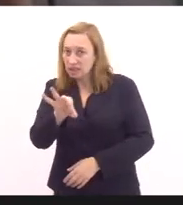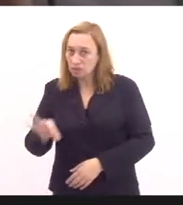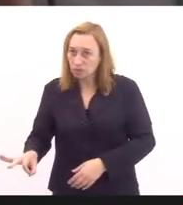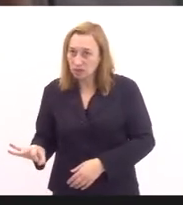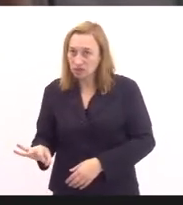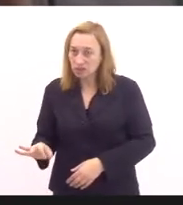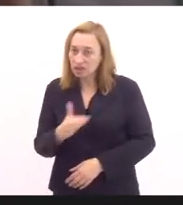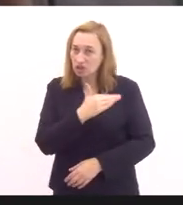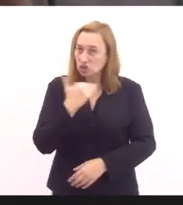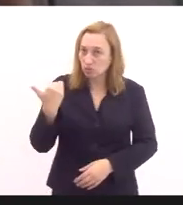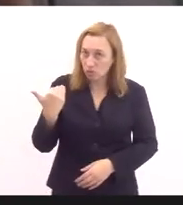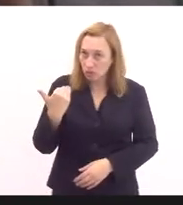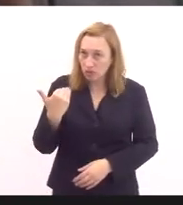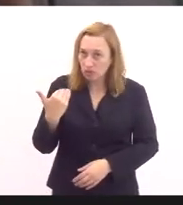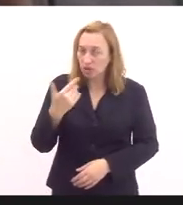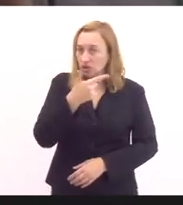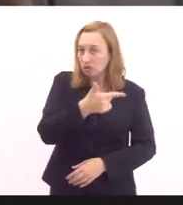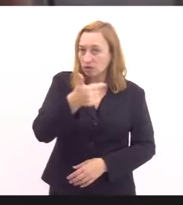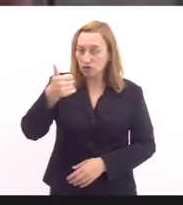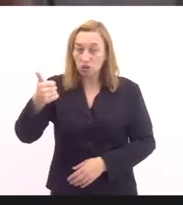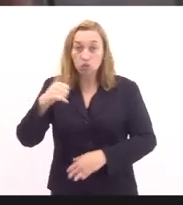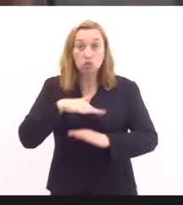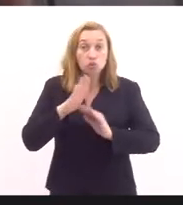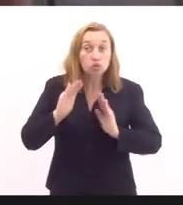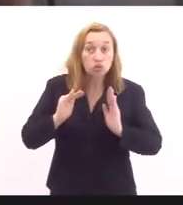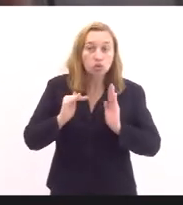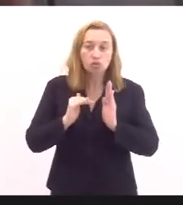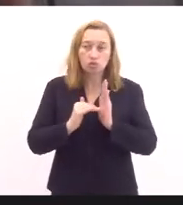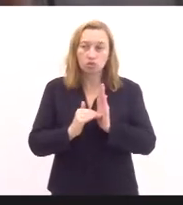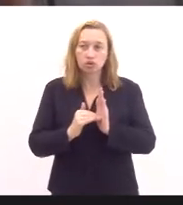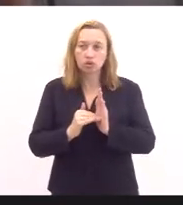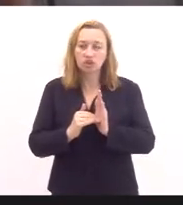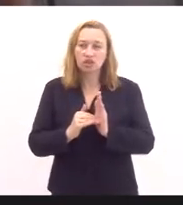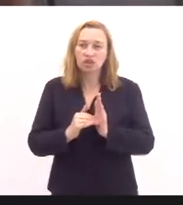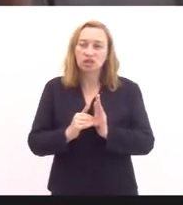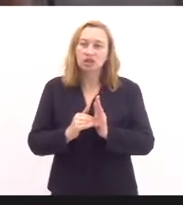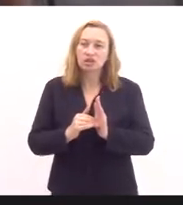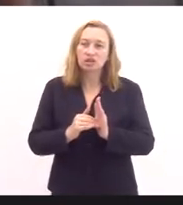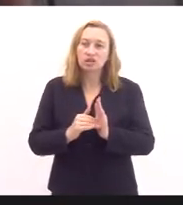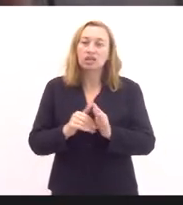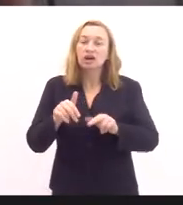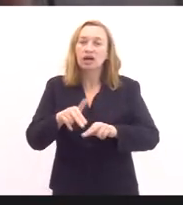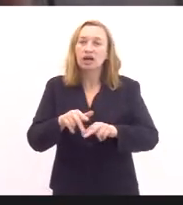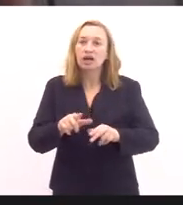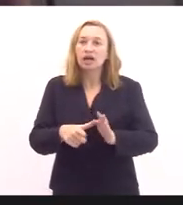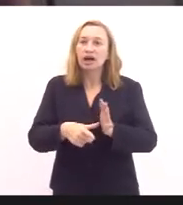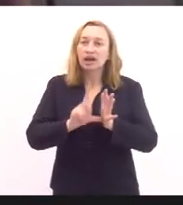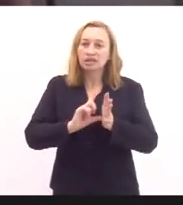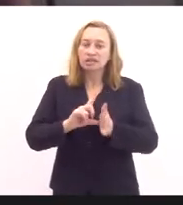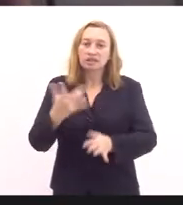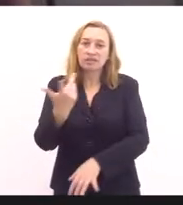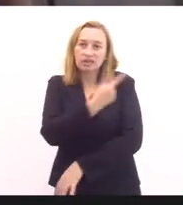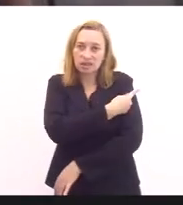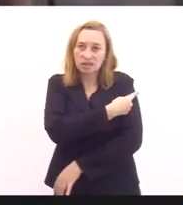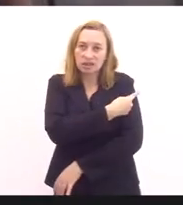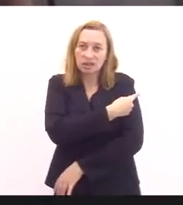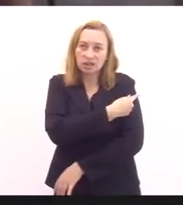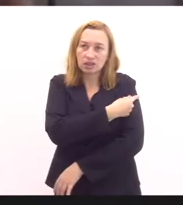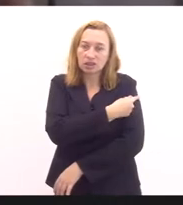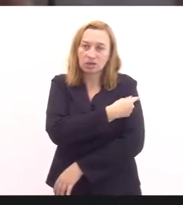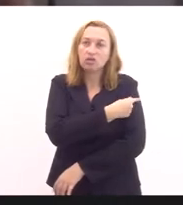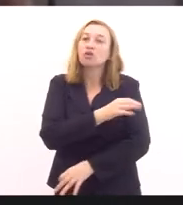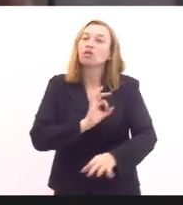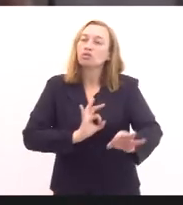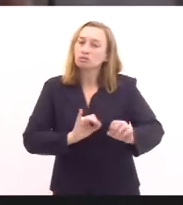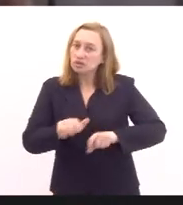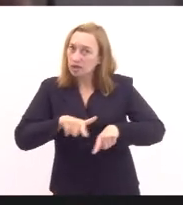dos óbitos de 2001 inteiro ocorreram antes da vacinação e esse também foi